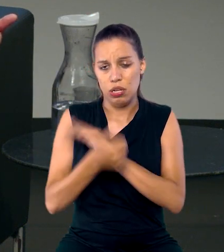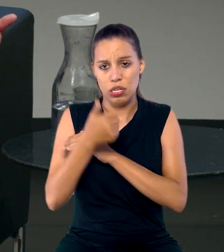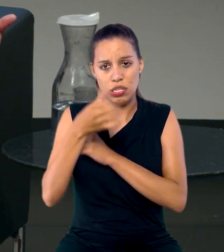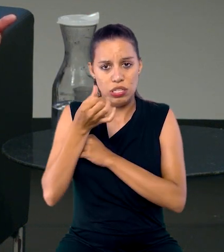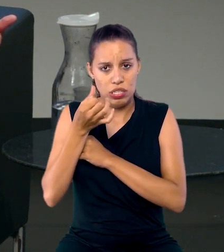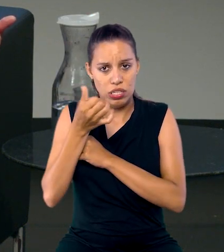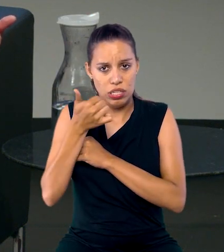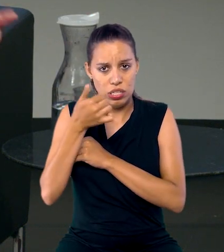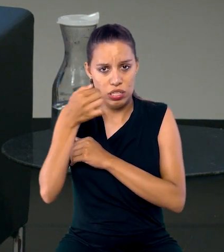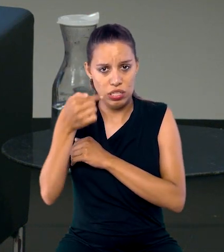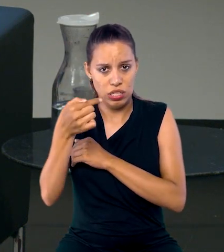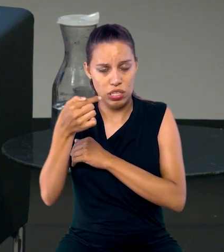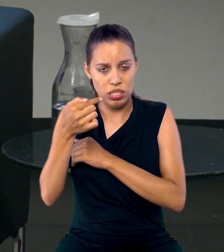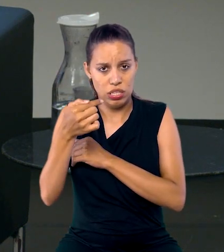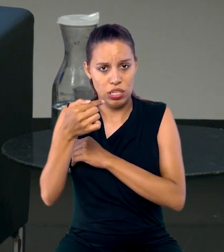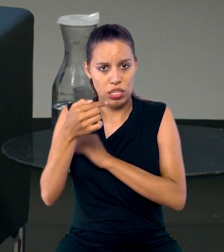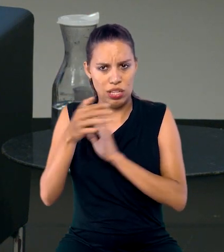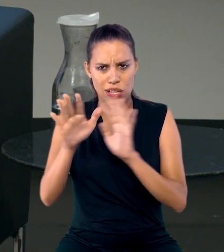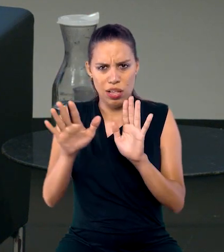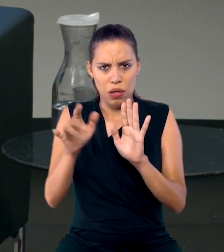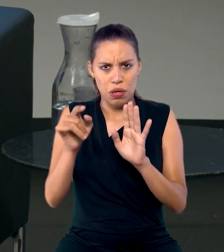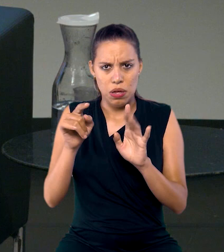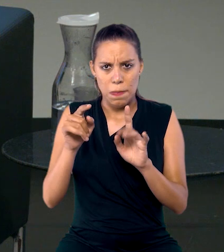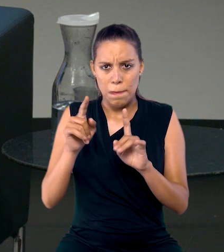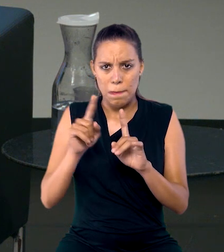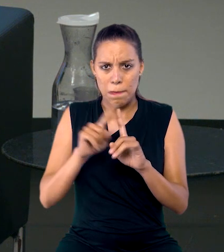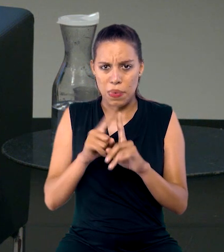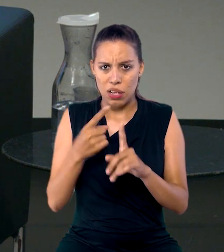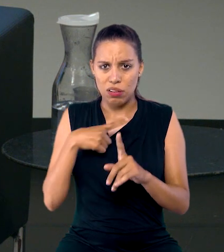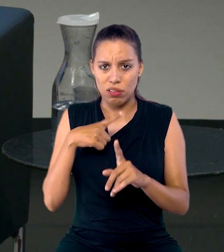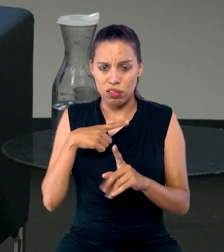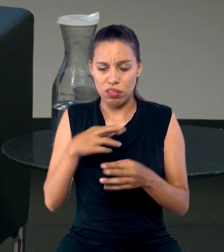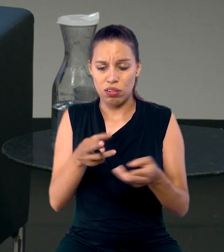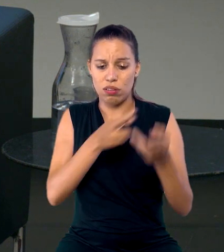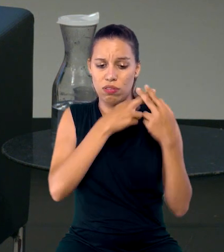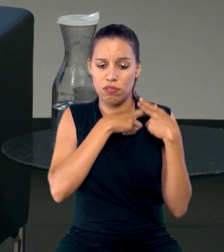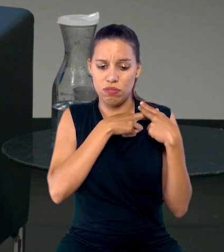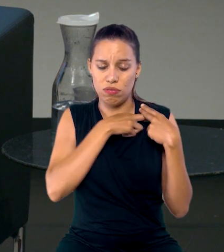sou. Mas eu tenho responsabilidade coletiva sobre isso.